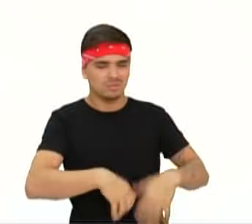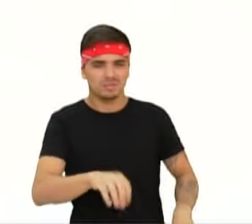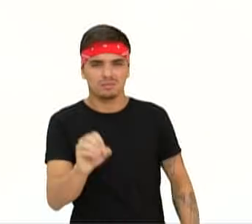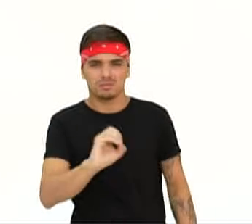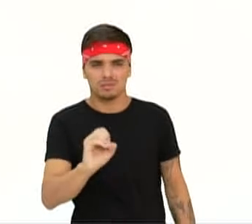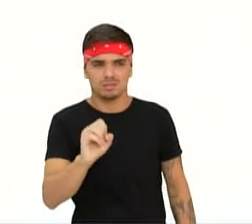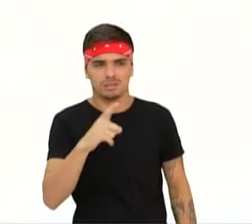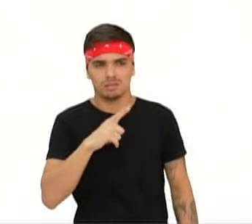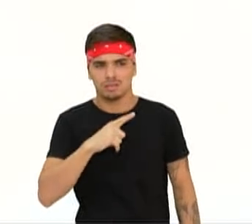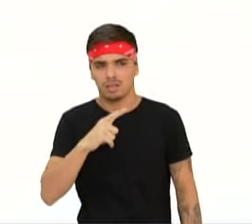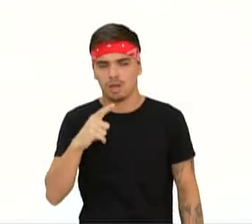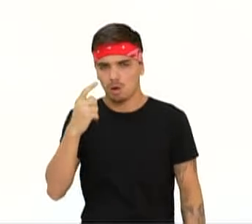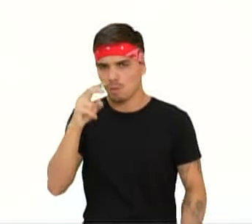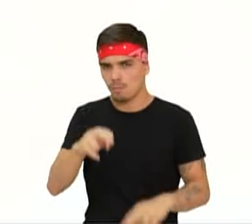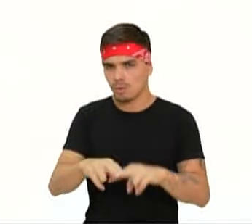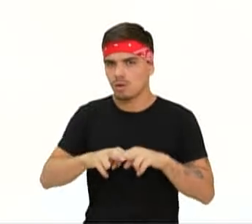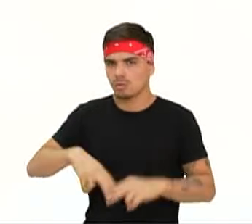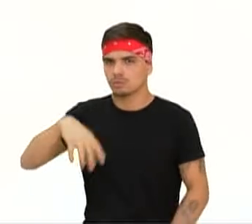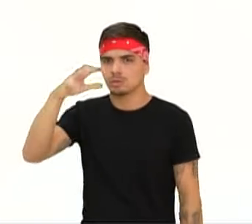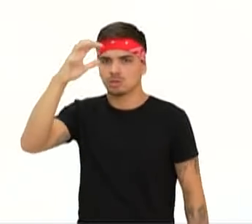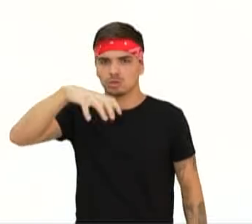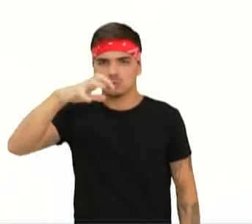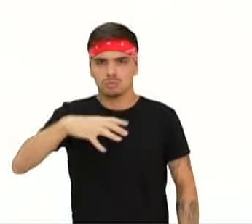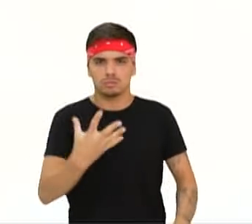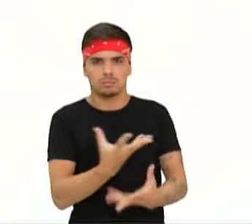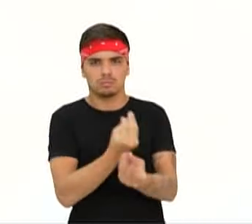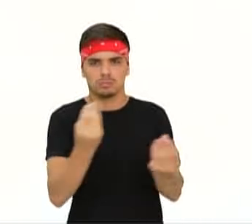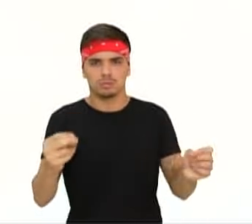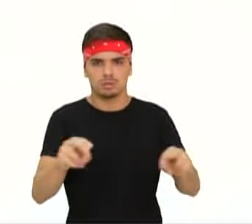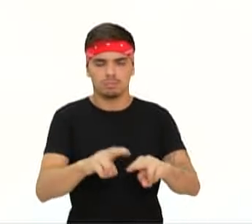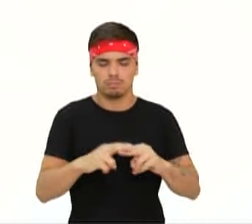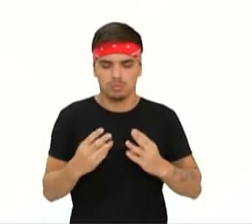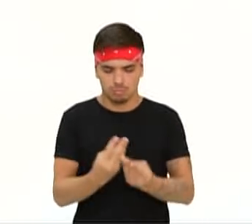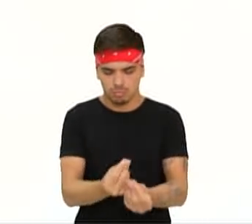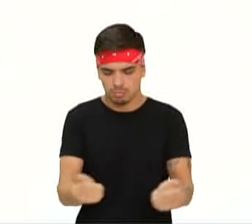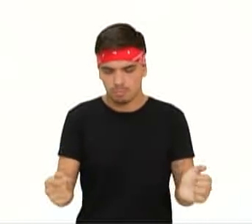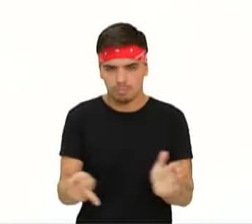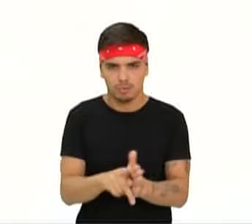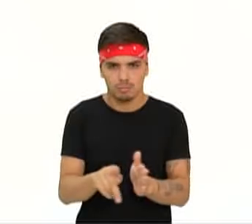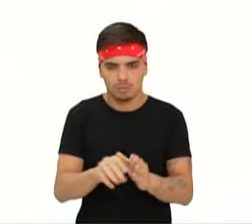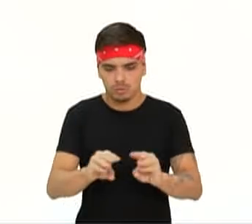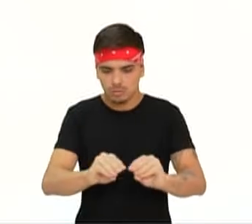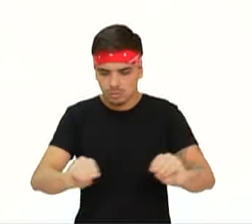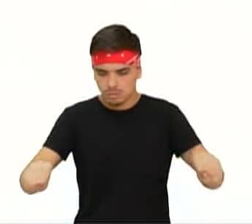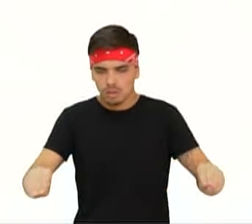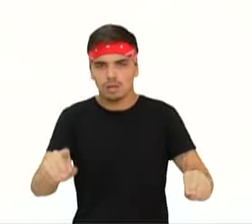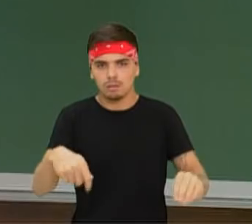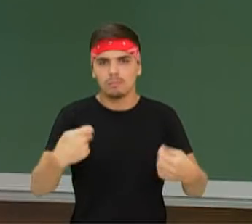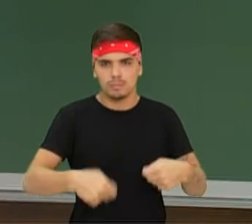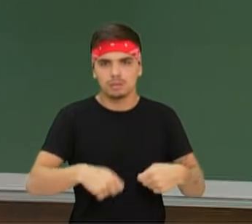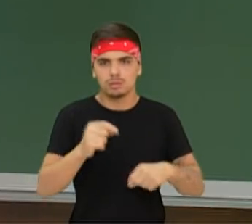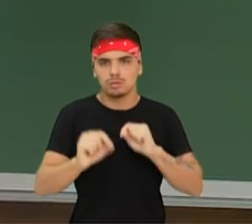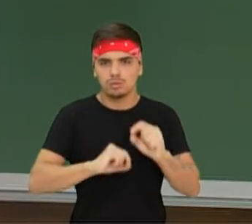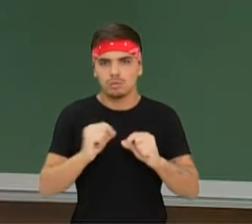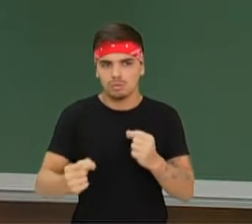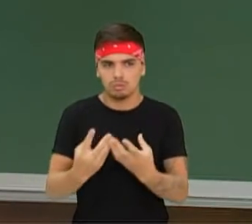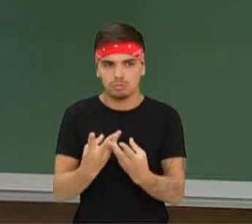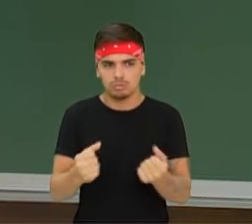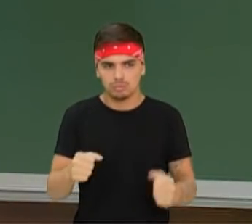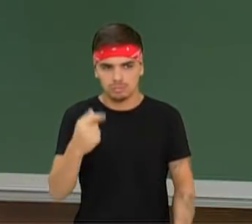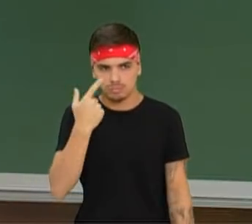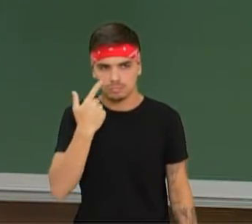seja pelo excesso de chuva ou por pouca porosidade do solo, é necessário recorrer à drenagem